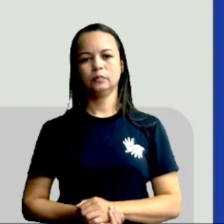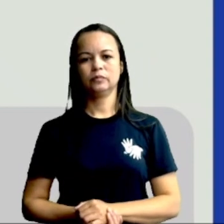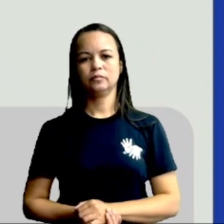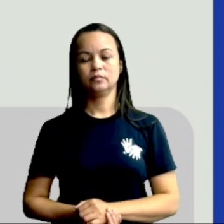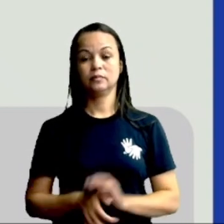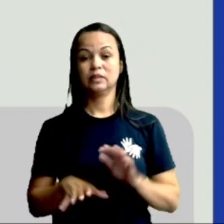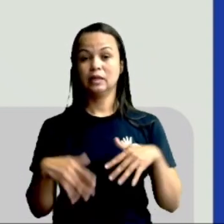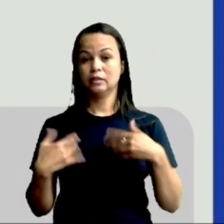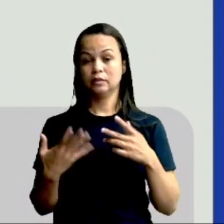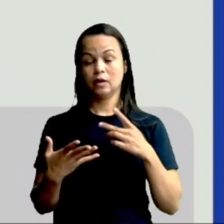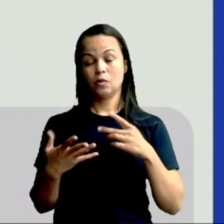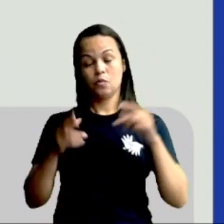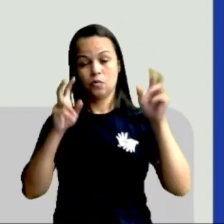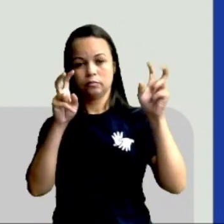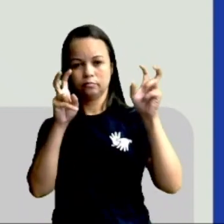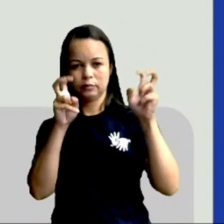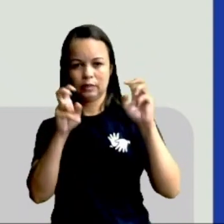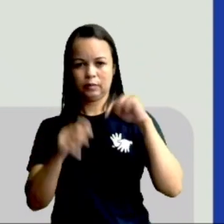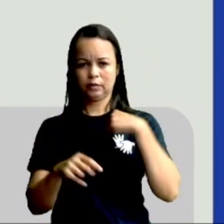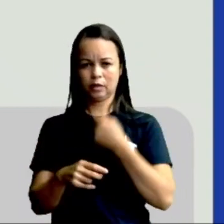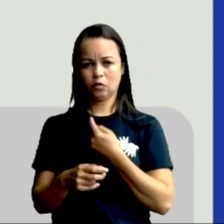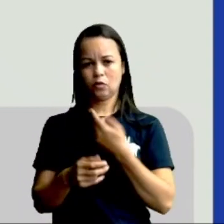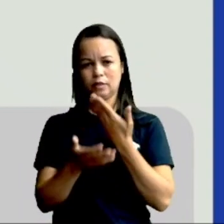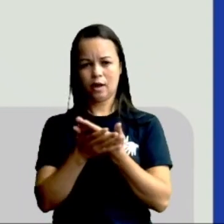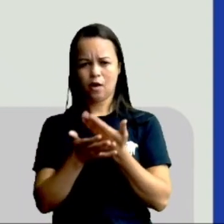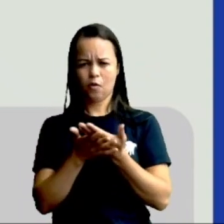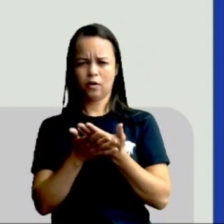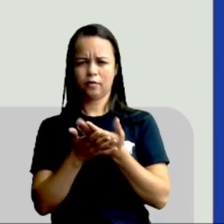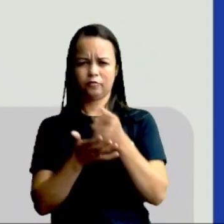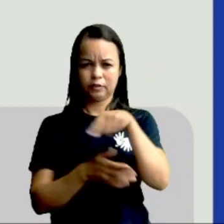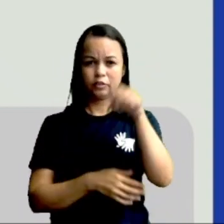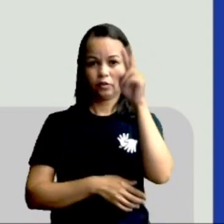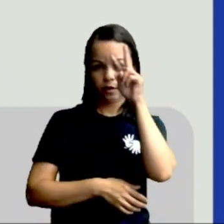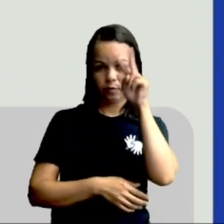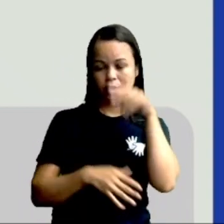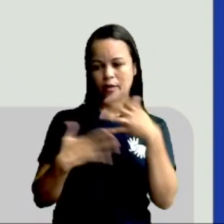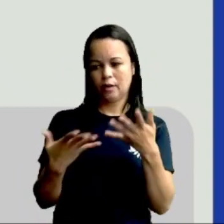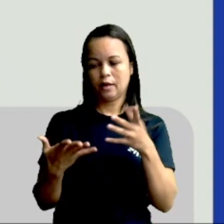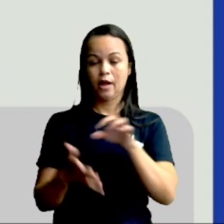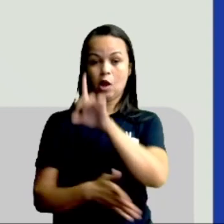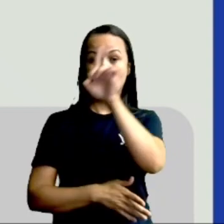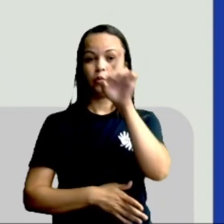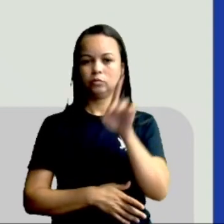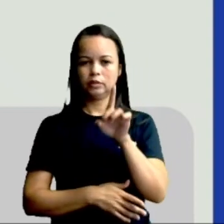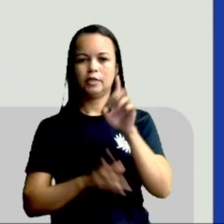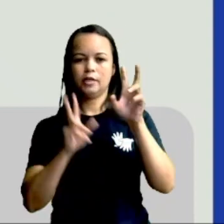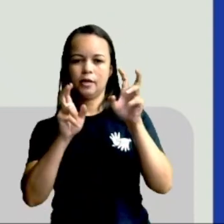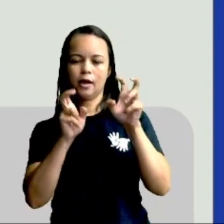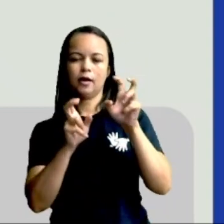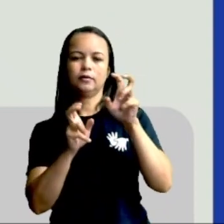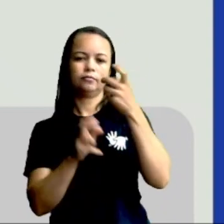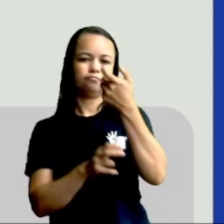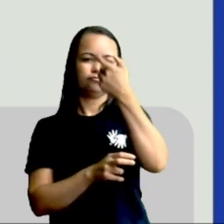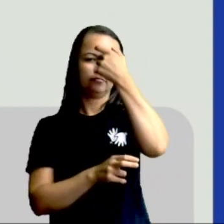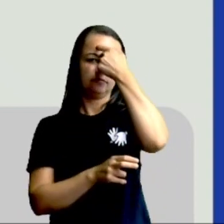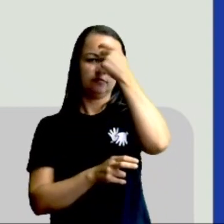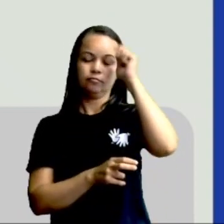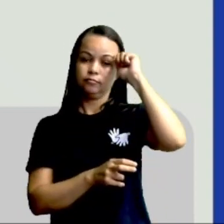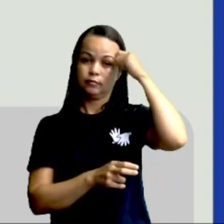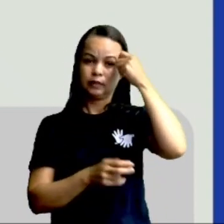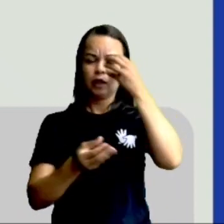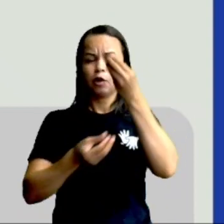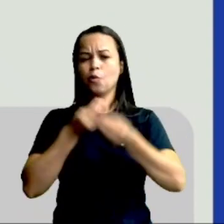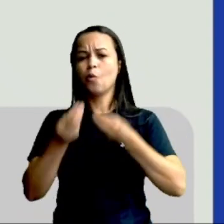Então, o tema da nossa aula, não sei se vocês lembram, né? É justamente o Dia da Consciência Negra e como é que a gente